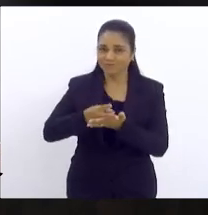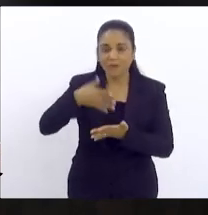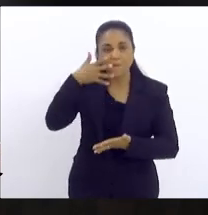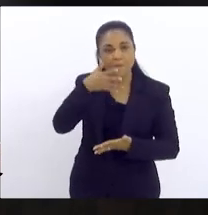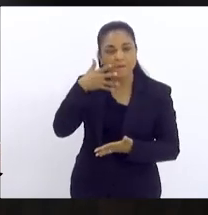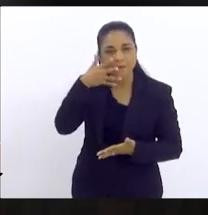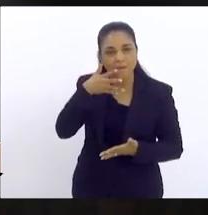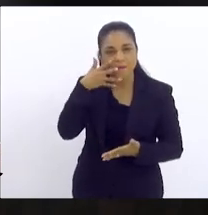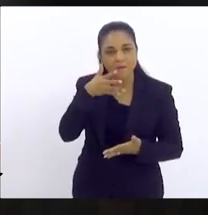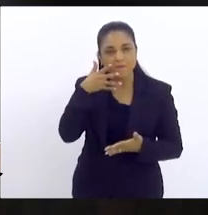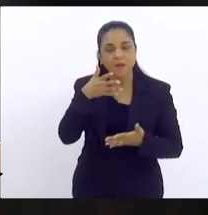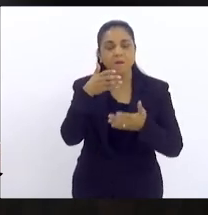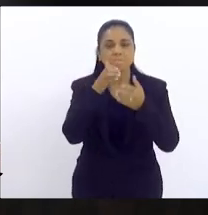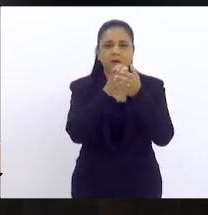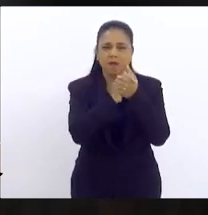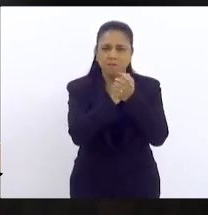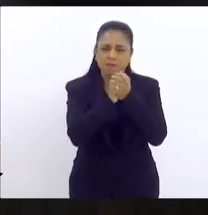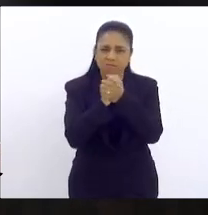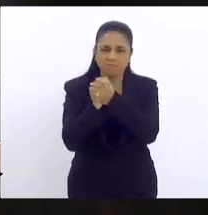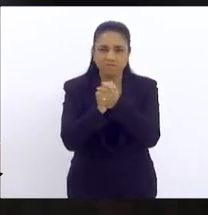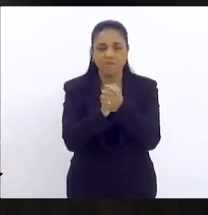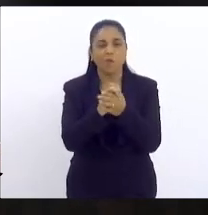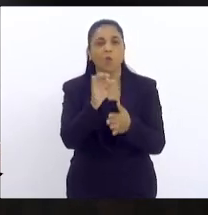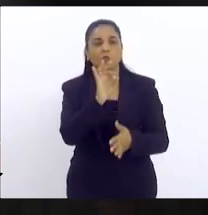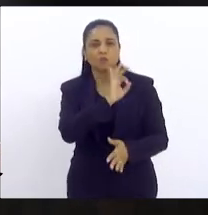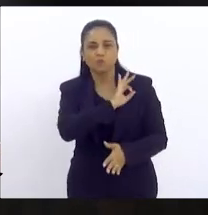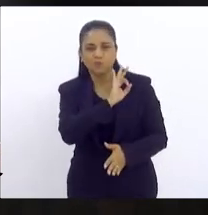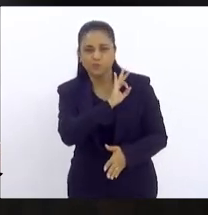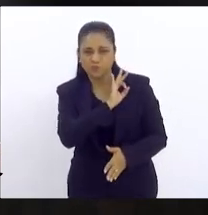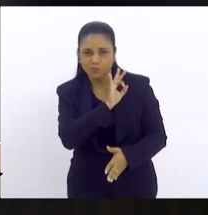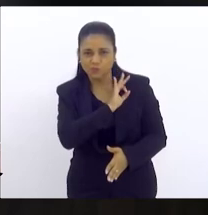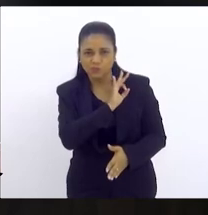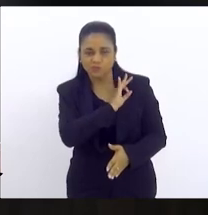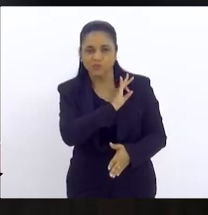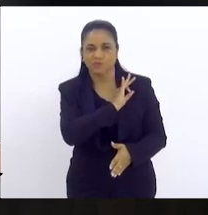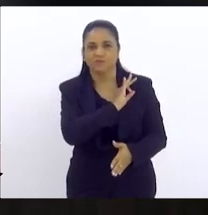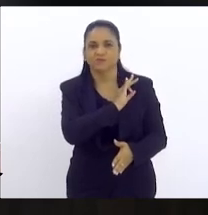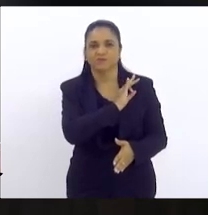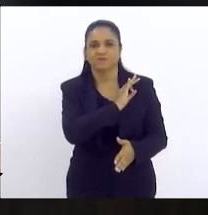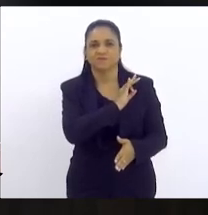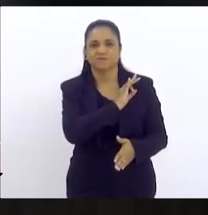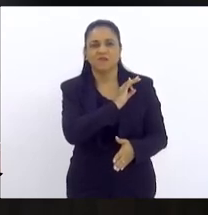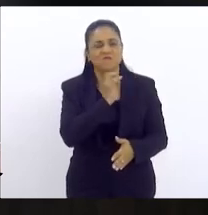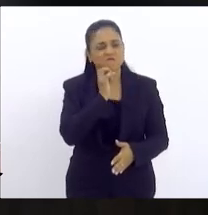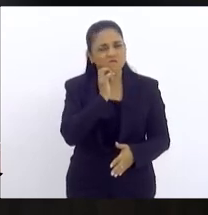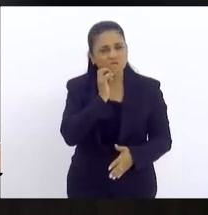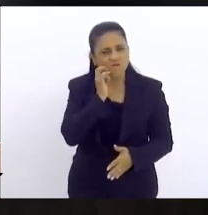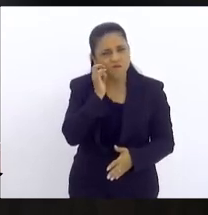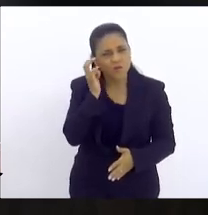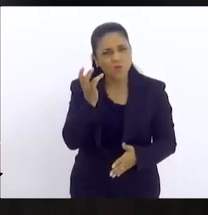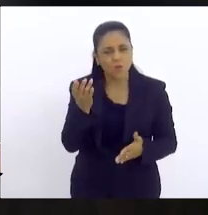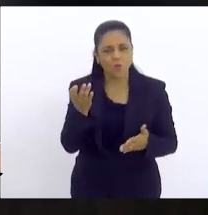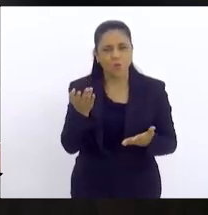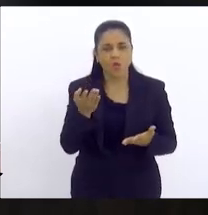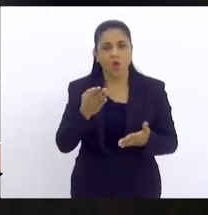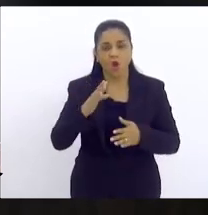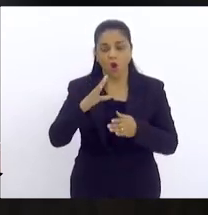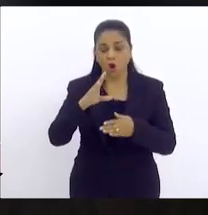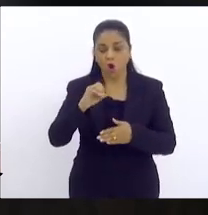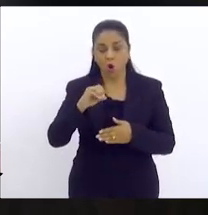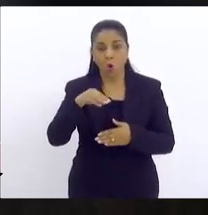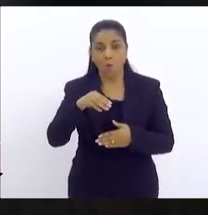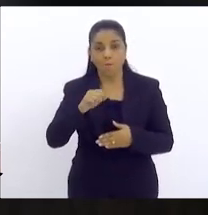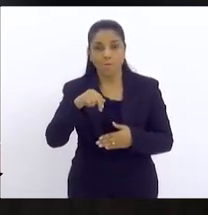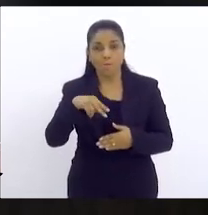quero parabenizar mais uma vez os nossos policiais você vê que vergonha o comando vermelho pedindo